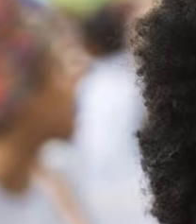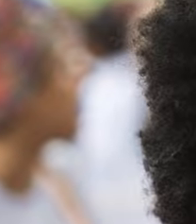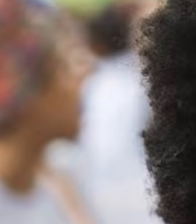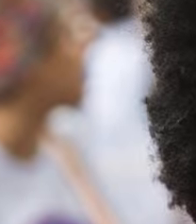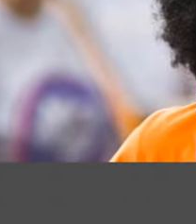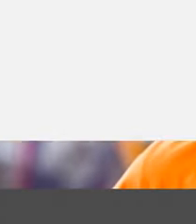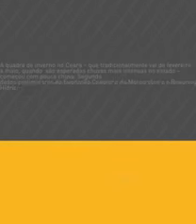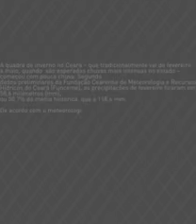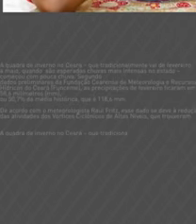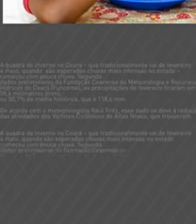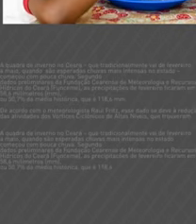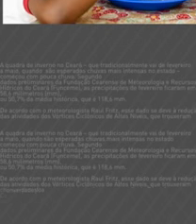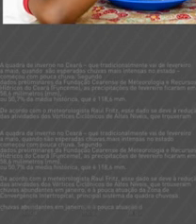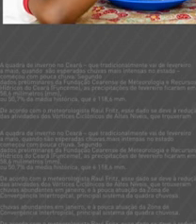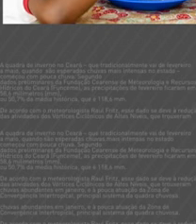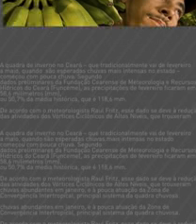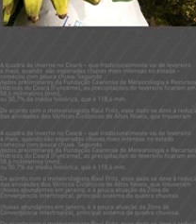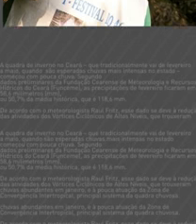C